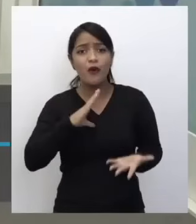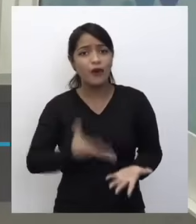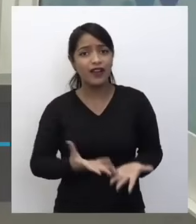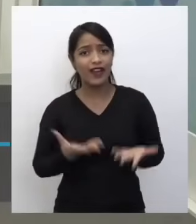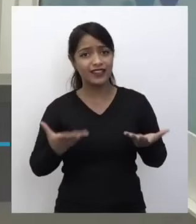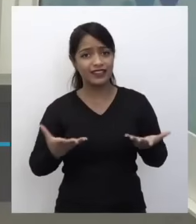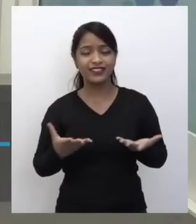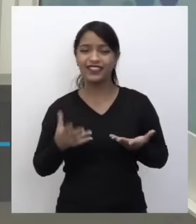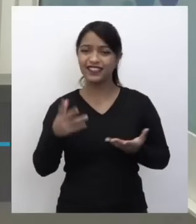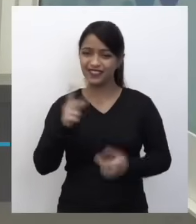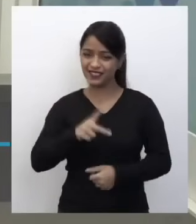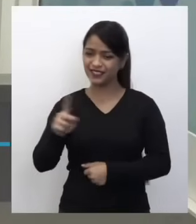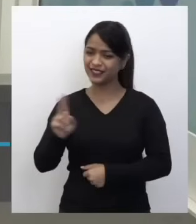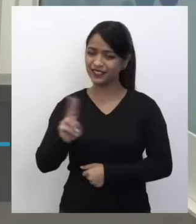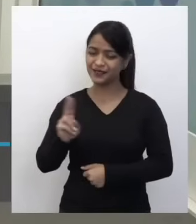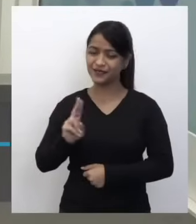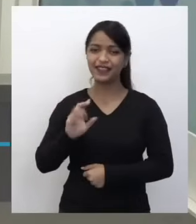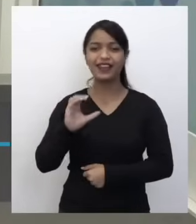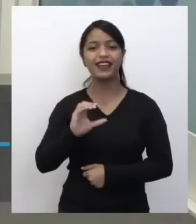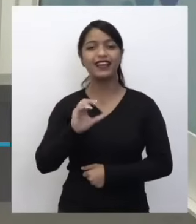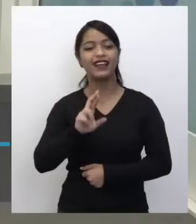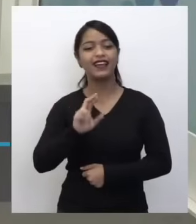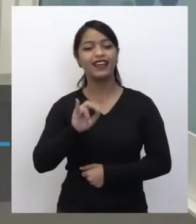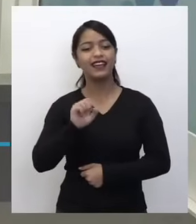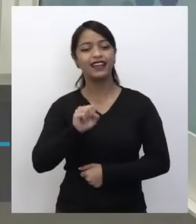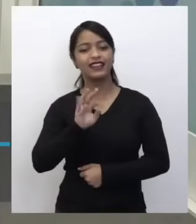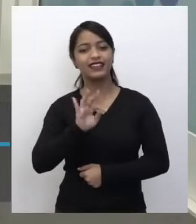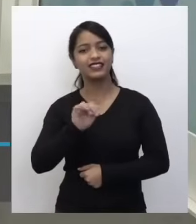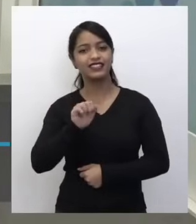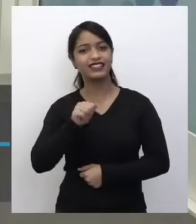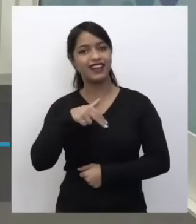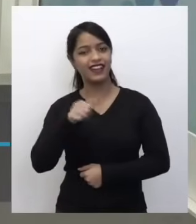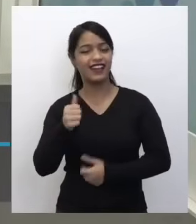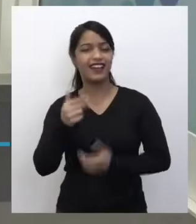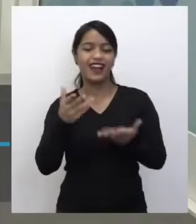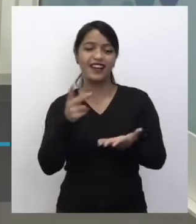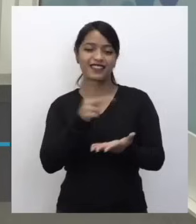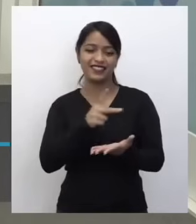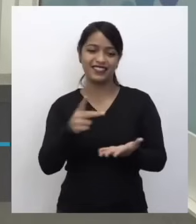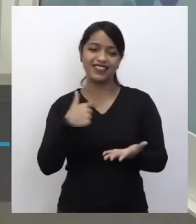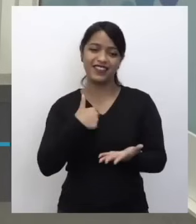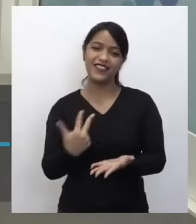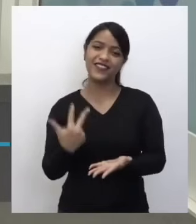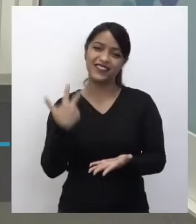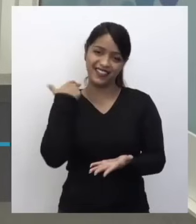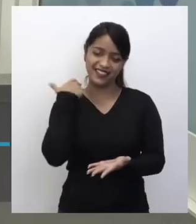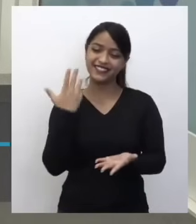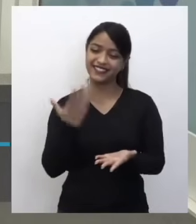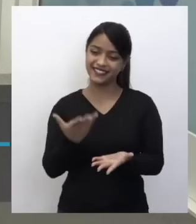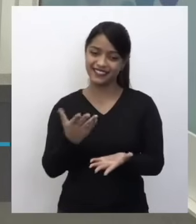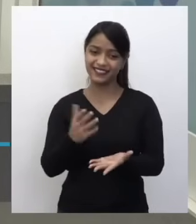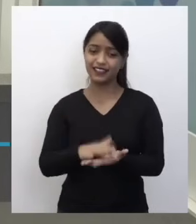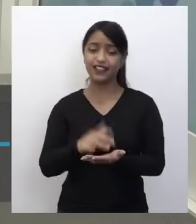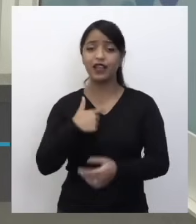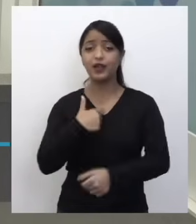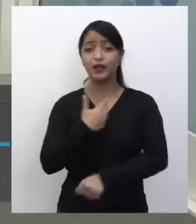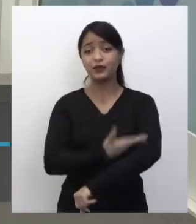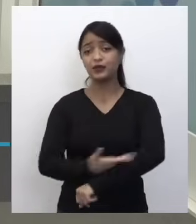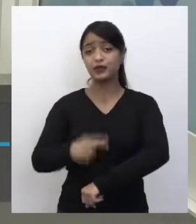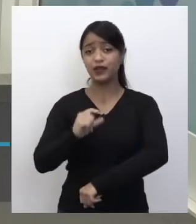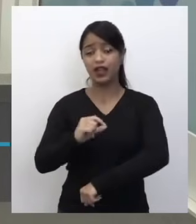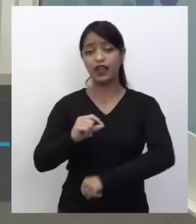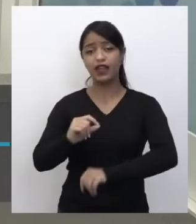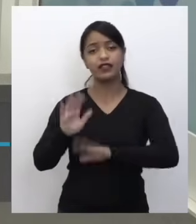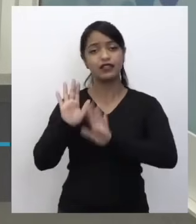Professora Evelyn? A professora Cristiana. Cristiana, ô professora, eu cortei o cabelo. Eu tenho o hábito de deixar o cabelo